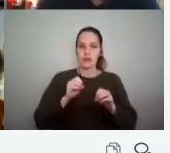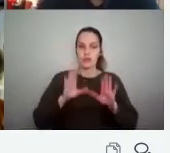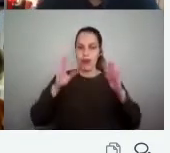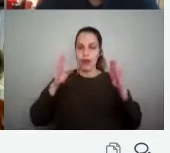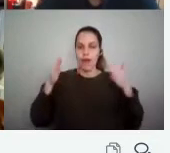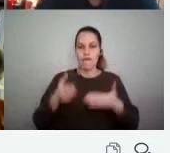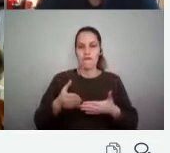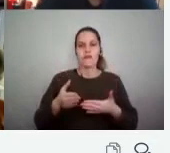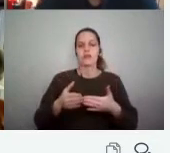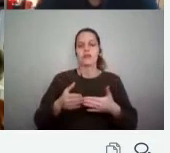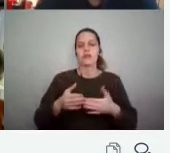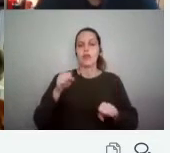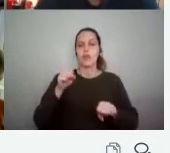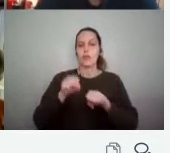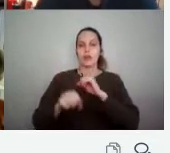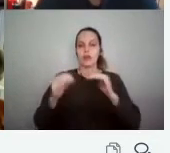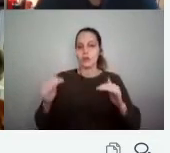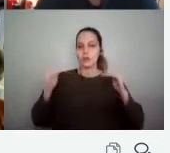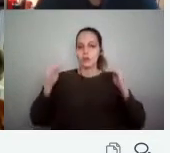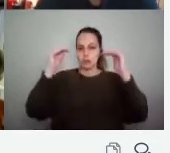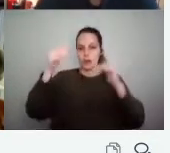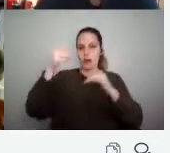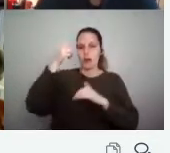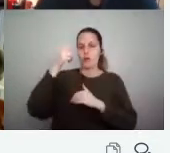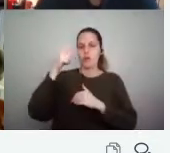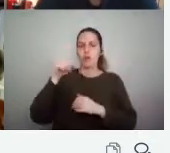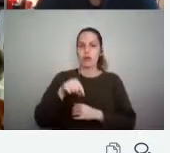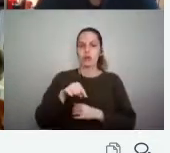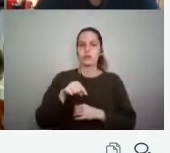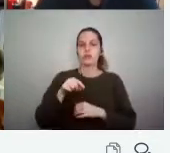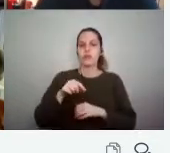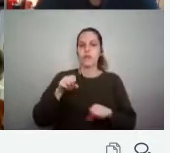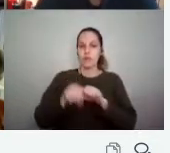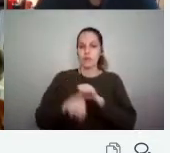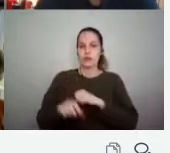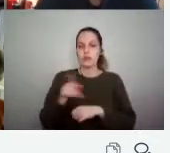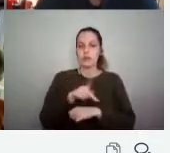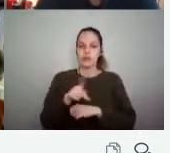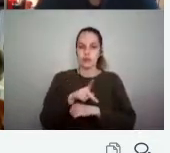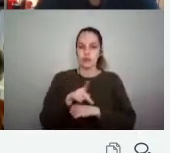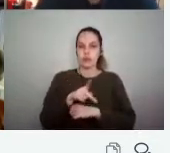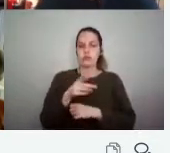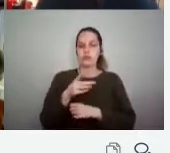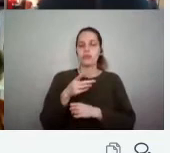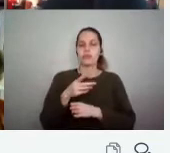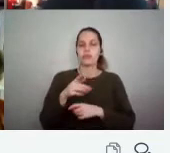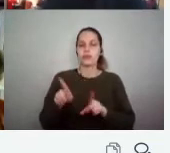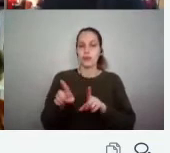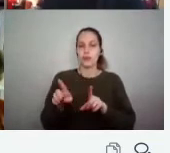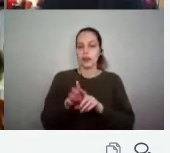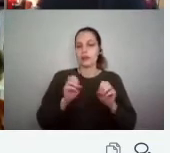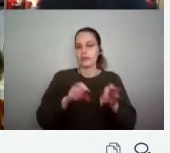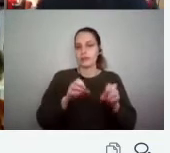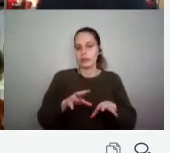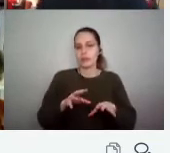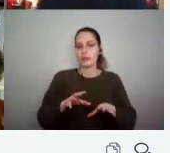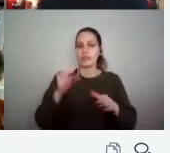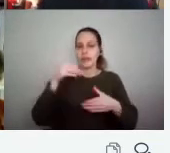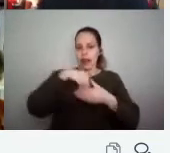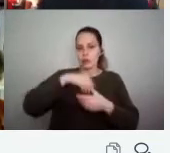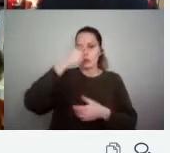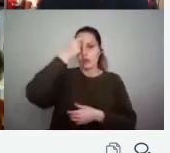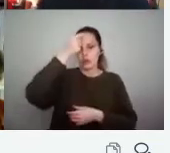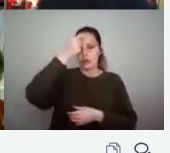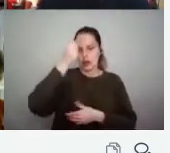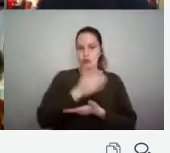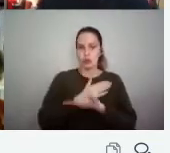superior, formação de professores, pedagogia universitária e docência universitária. A gente vai iniciar a conversa de hoje com o Diego